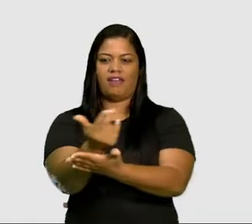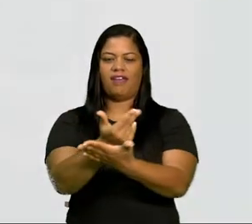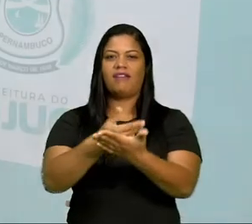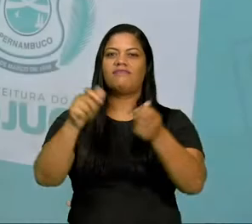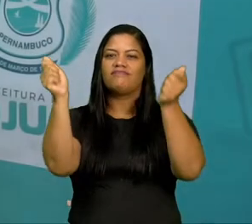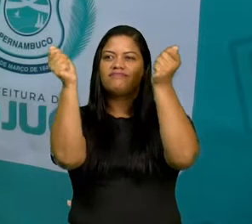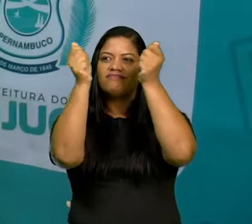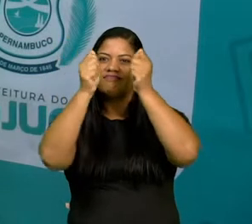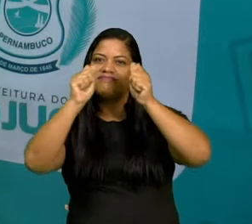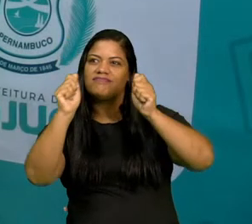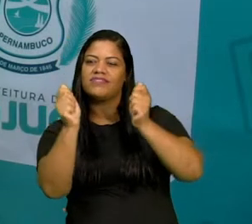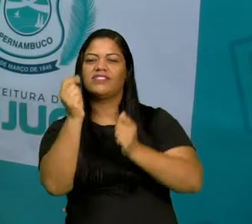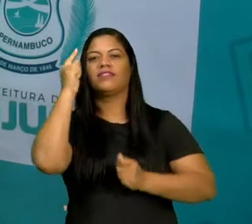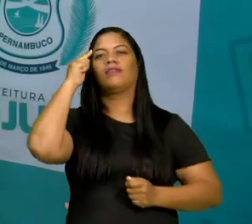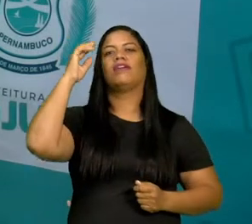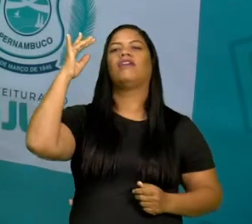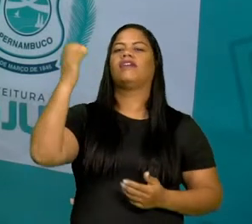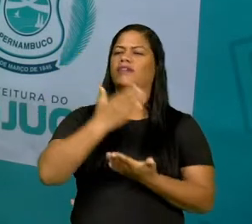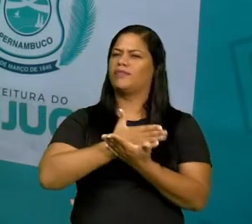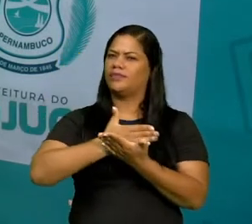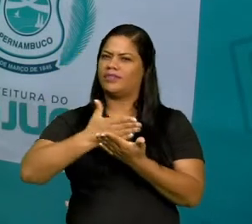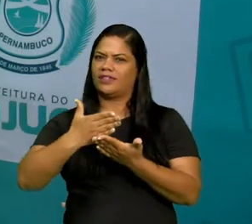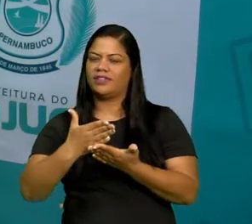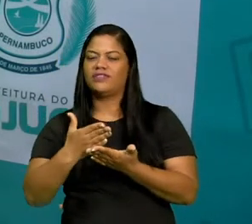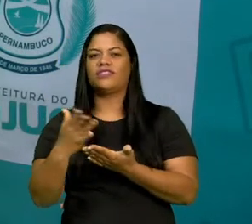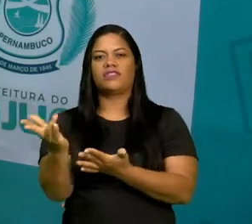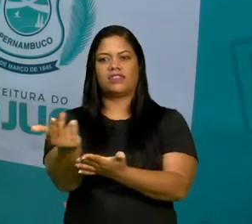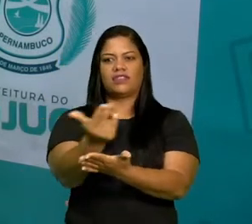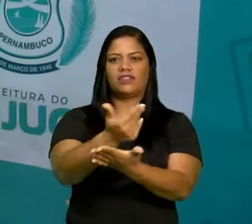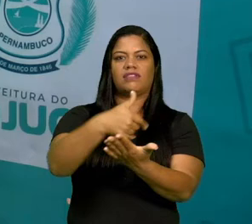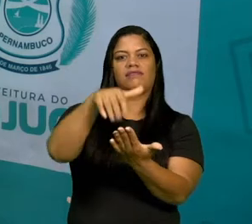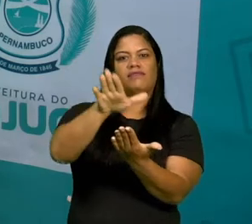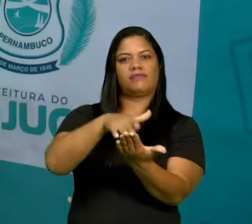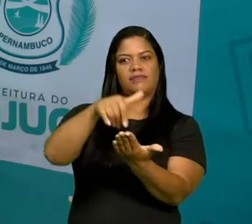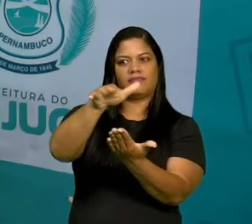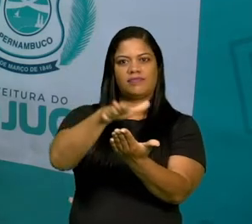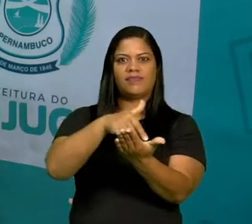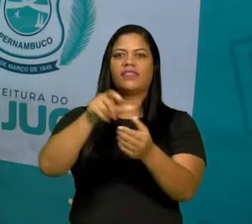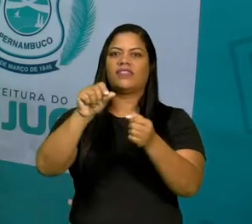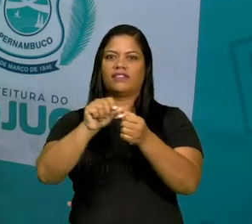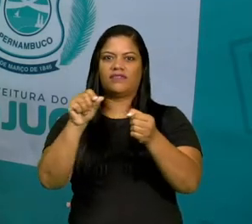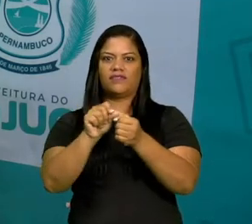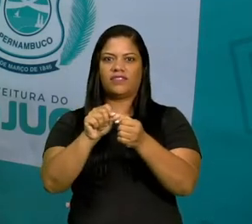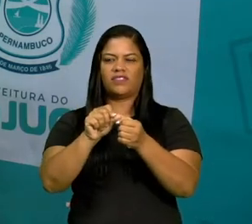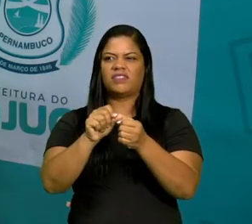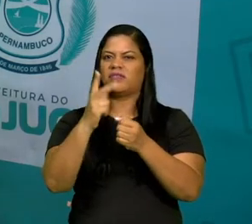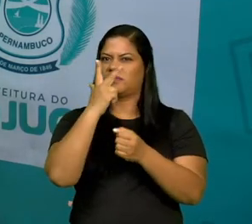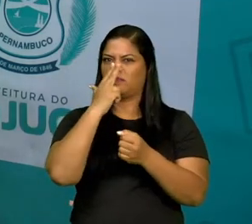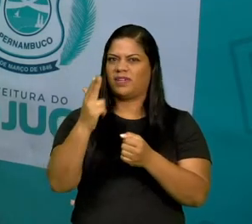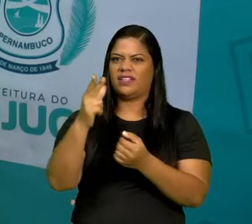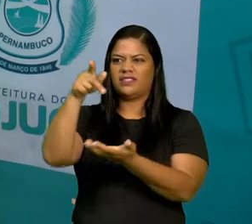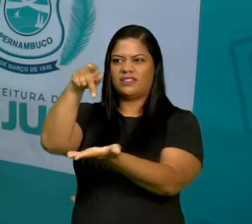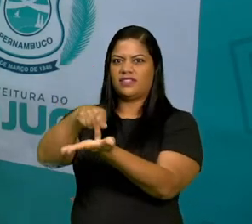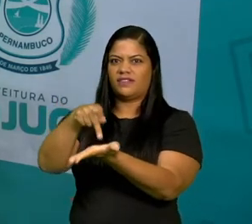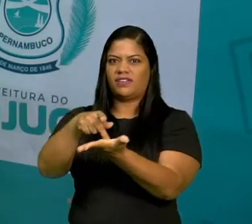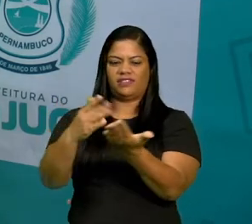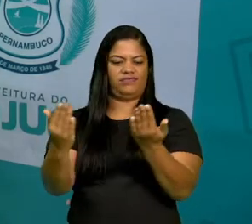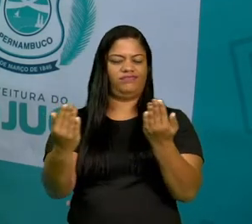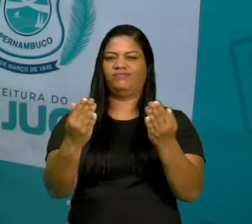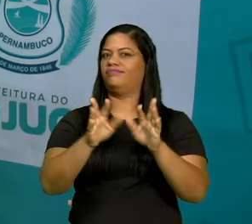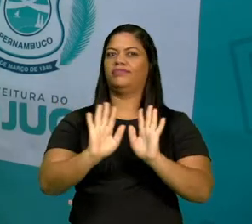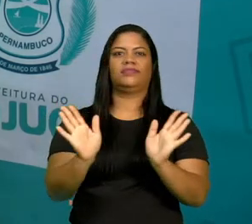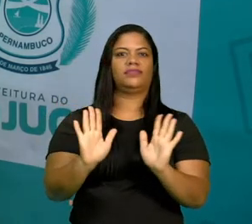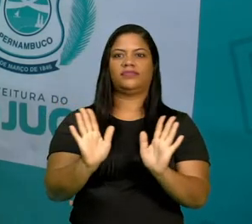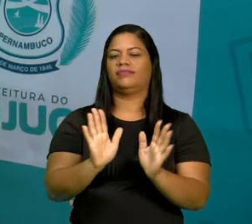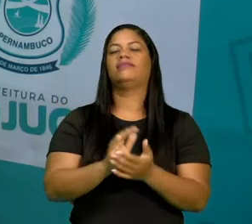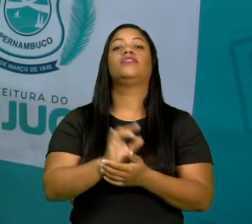Arte abstrata é aquela que a gente falou no início, né? Que a gente desenha, pinta, cria, mas não tem nada parecido na natureza